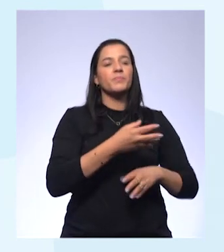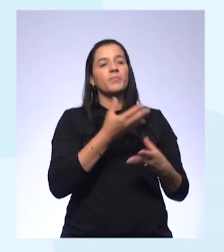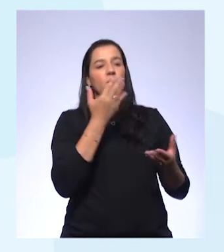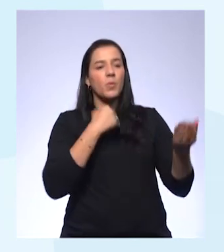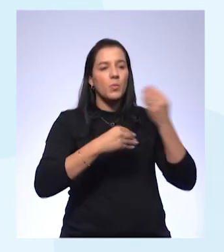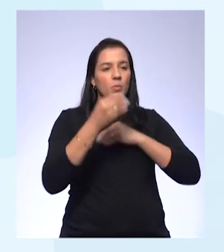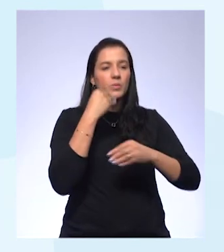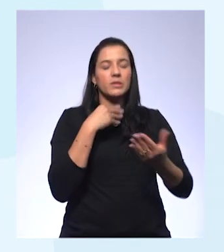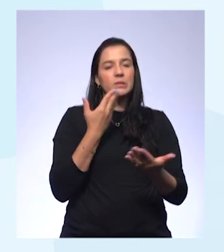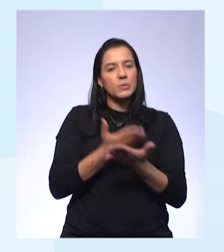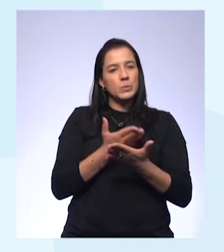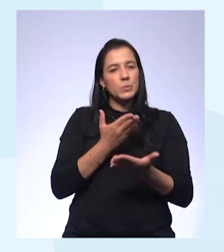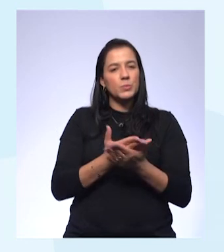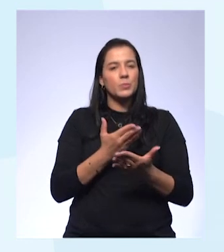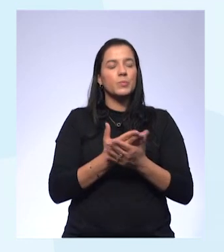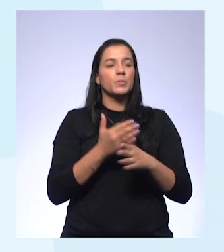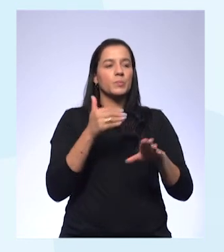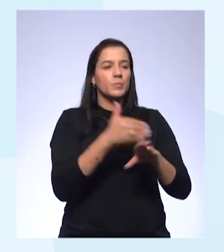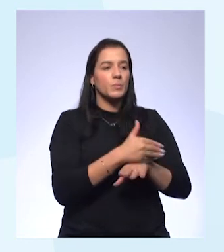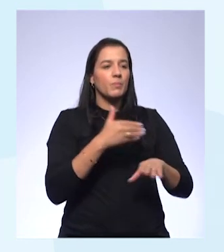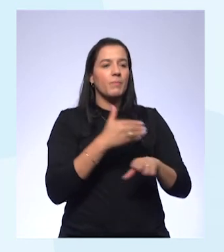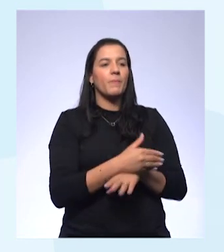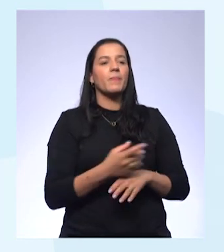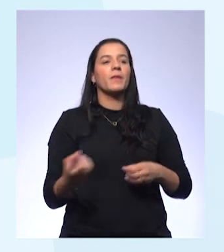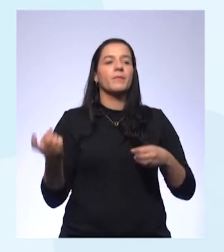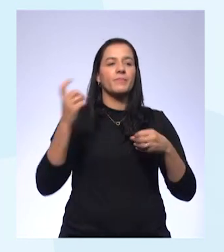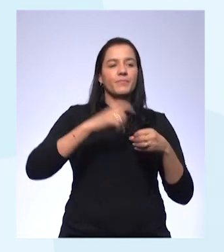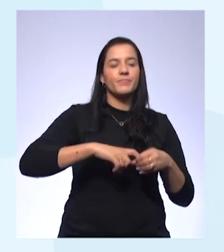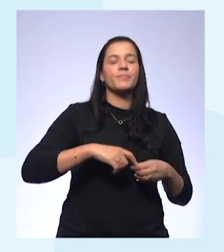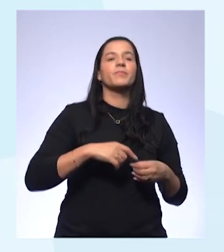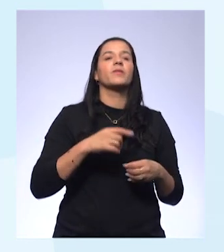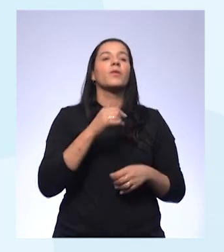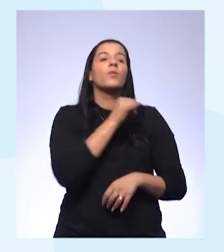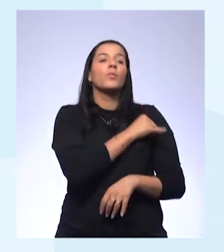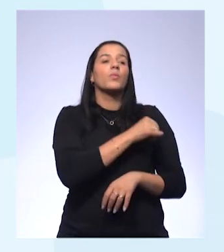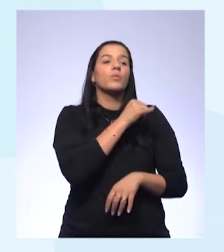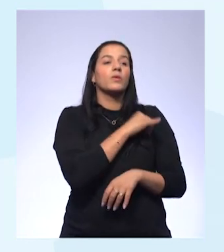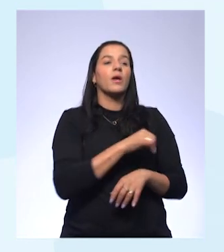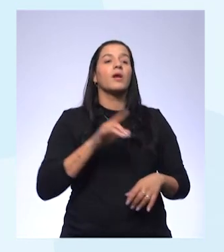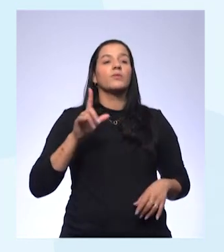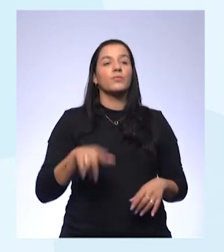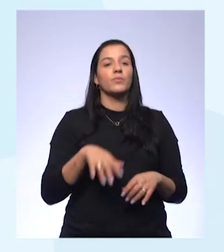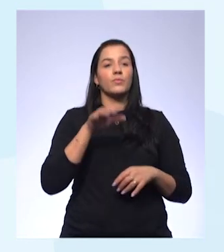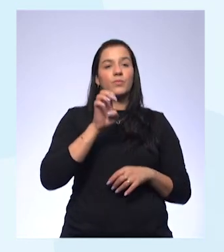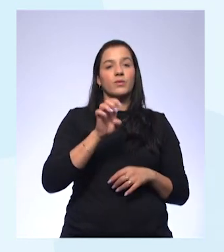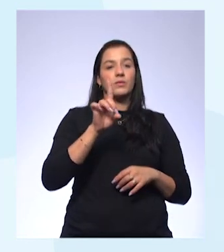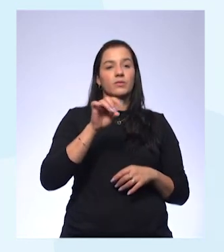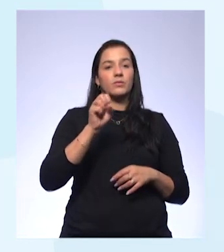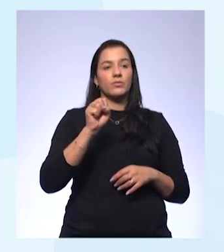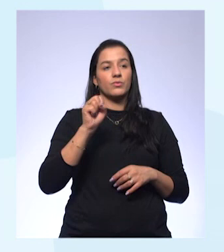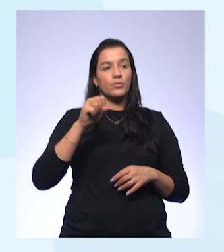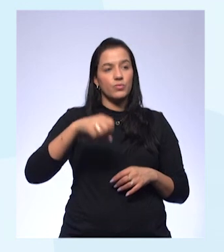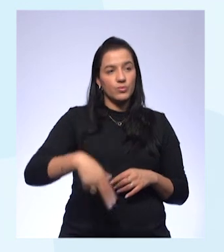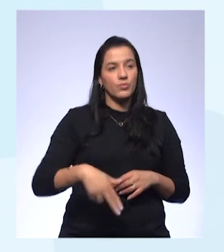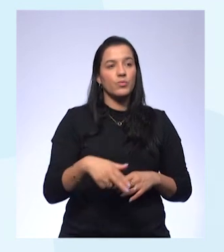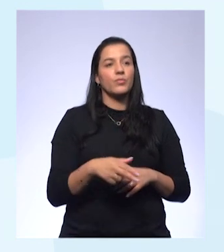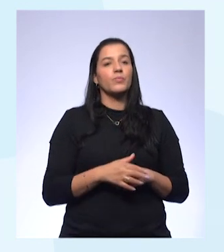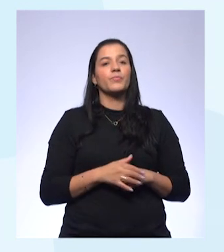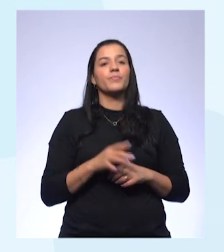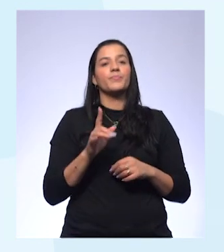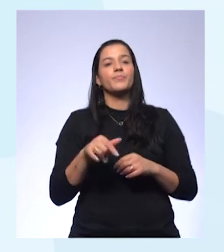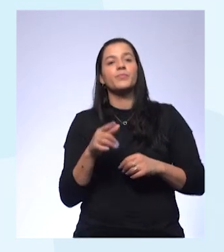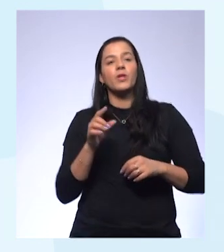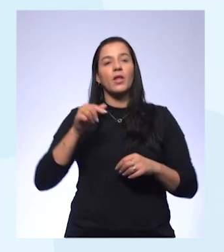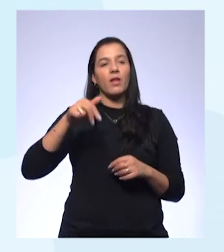por estudantes, né, que vinham estudar no Rio de Janeiro. O Edson Luiz, ele era da região da